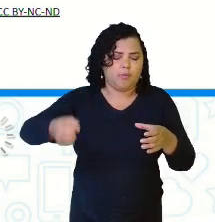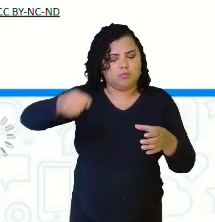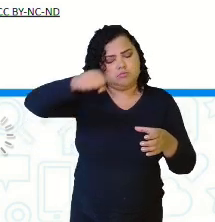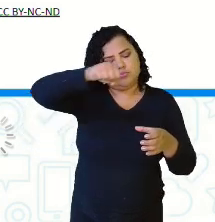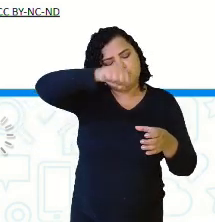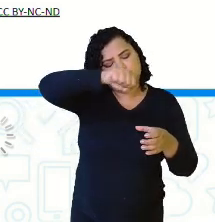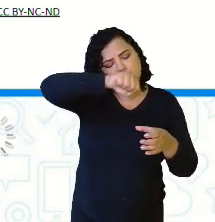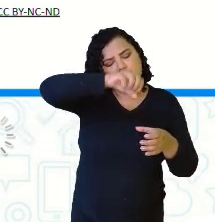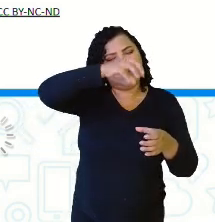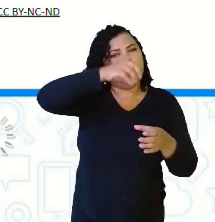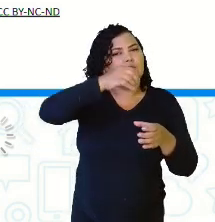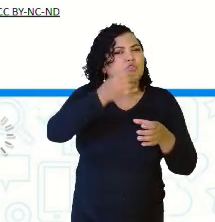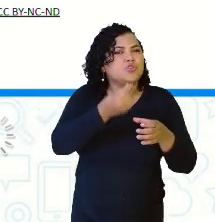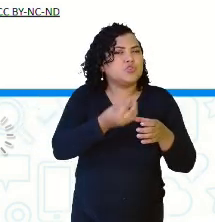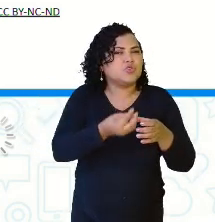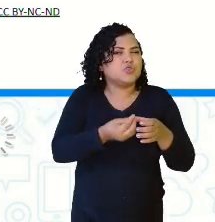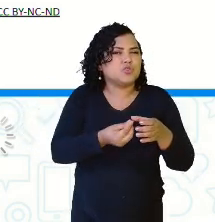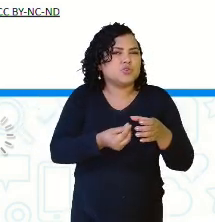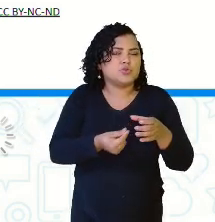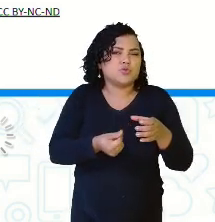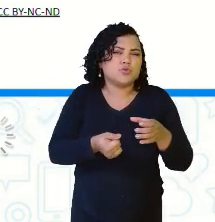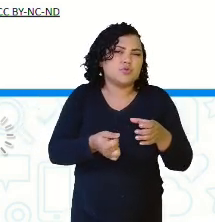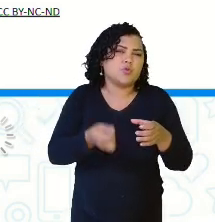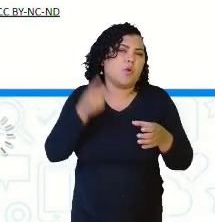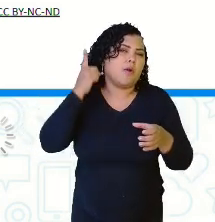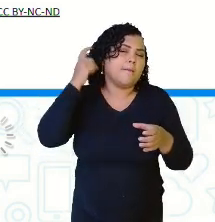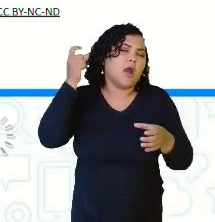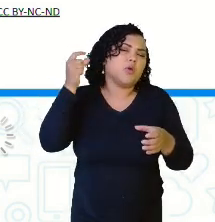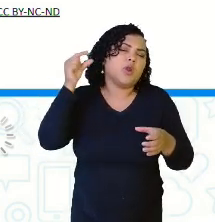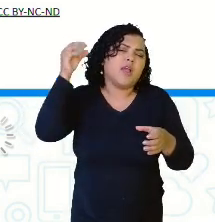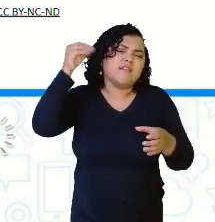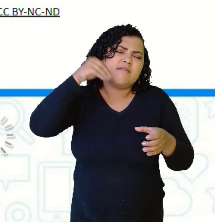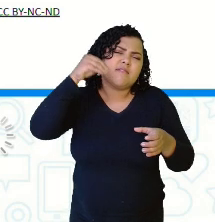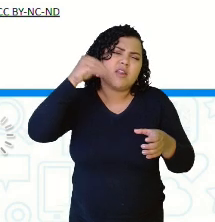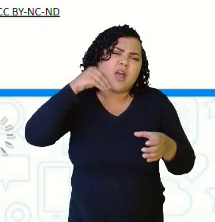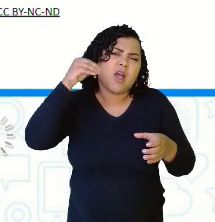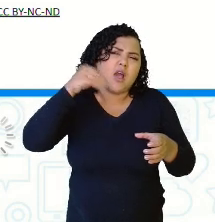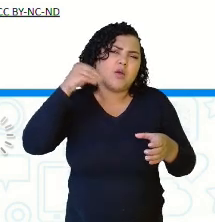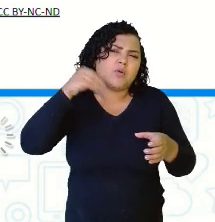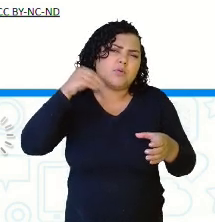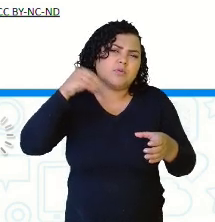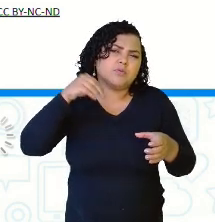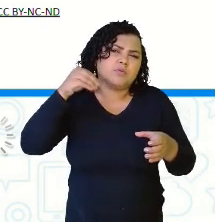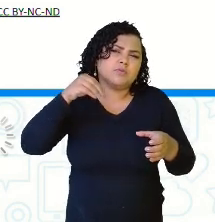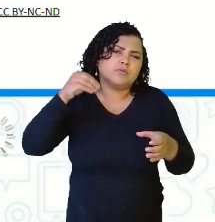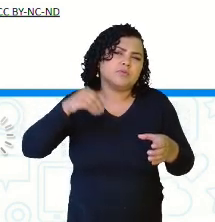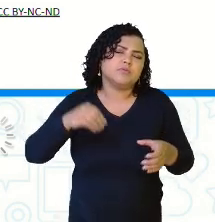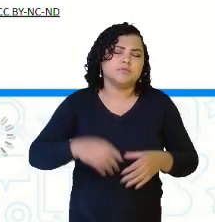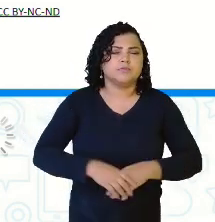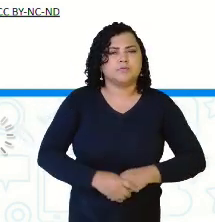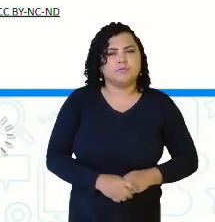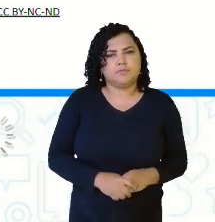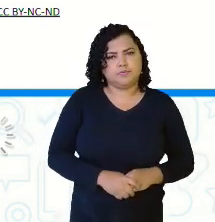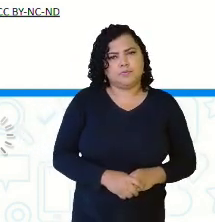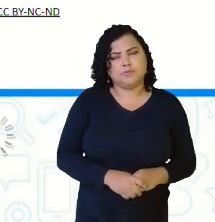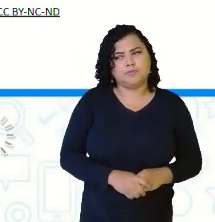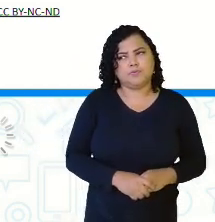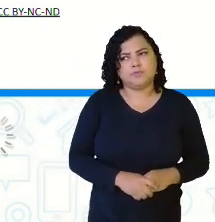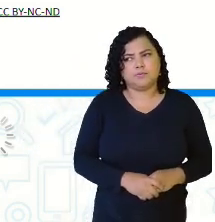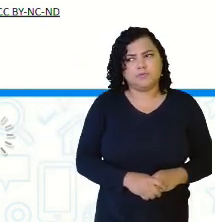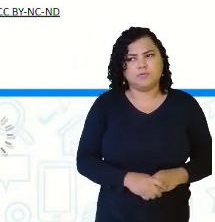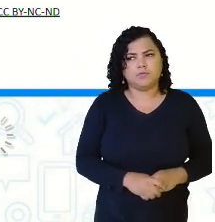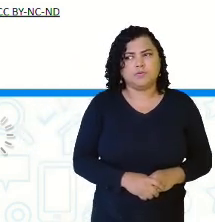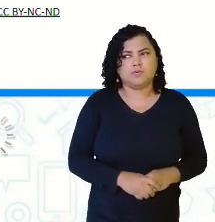então é um som de intensidade fraca, né? A gente diria aqui que é baixinho, mas como a gente viu, não tem nada a ver,